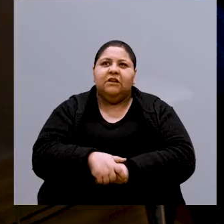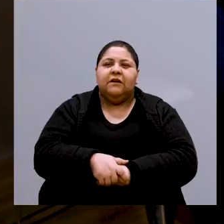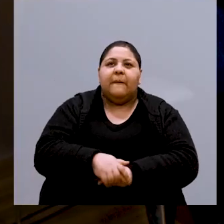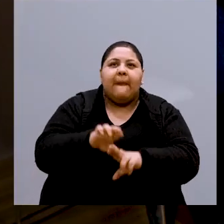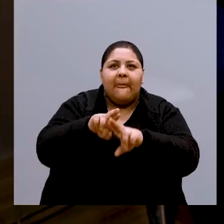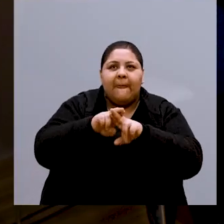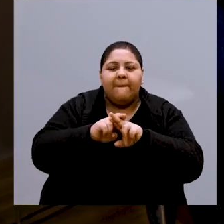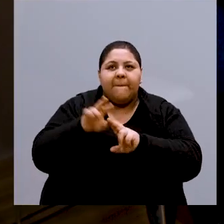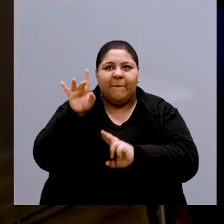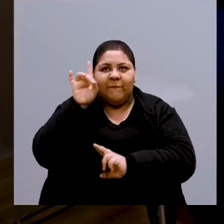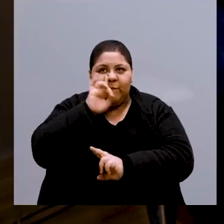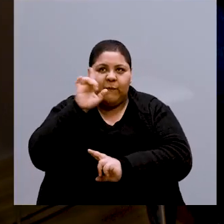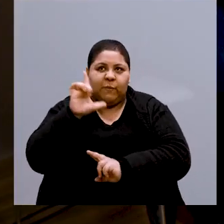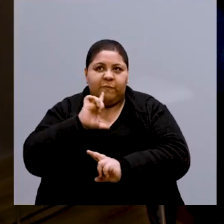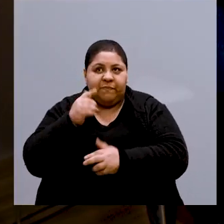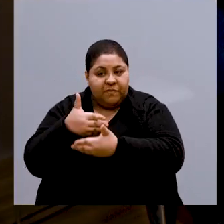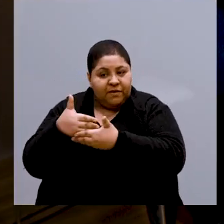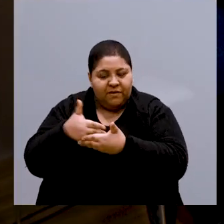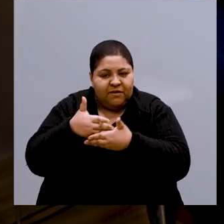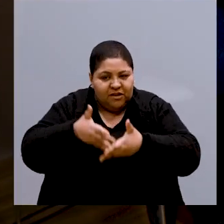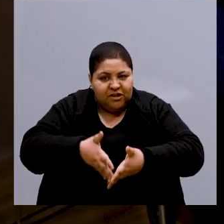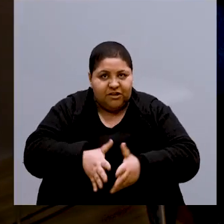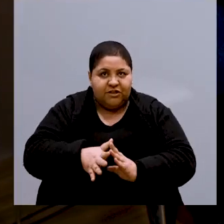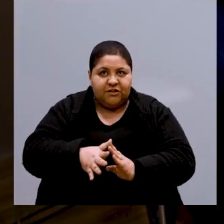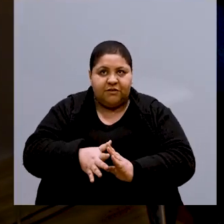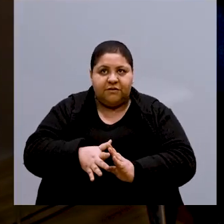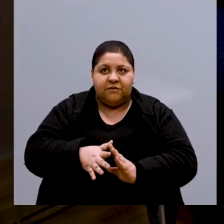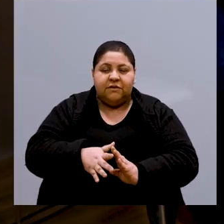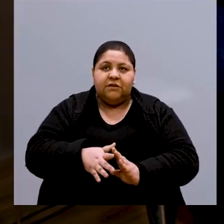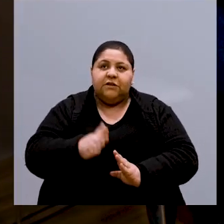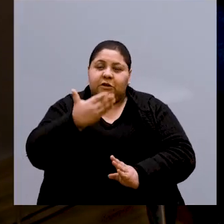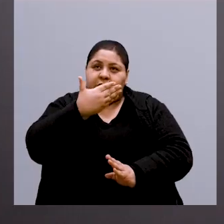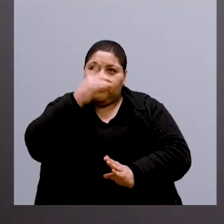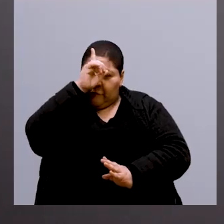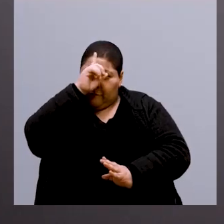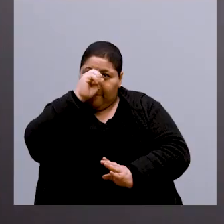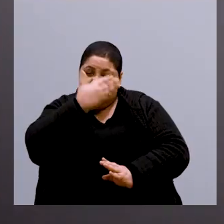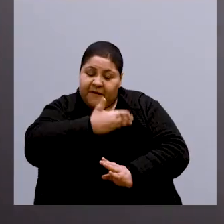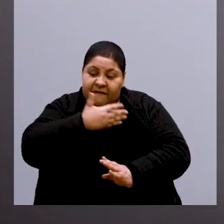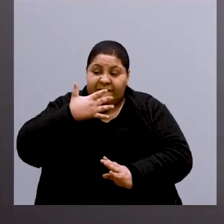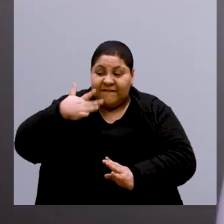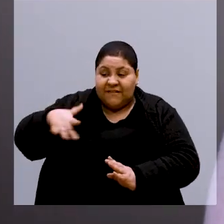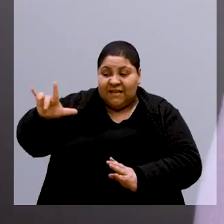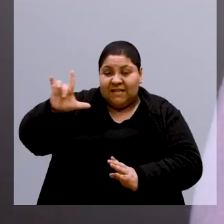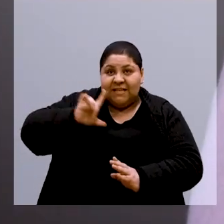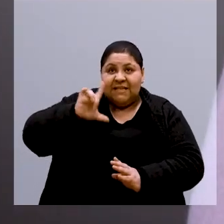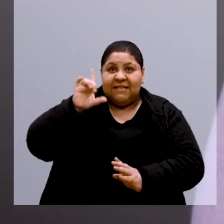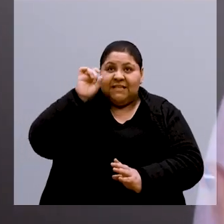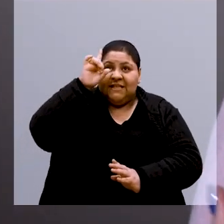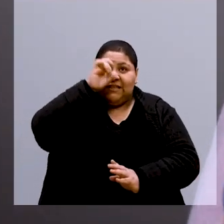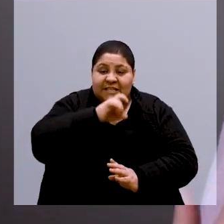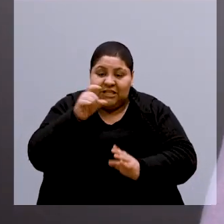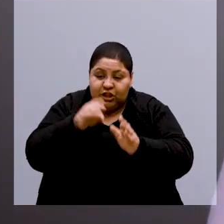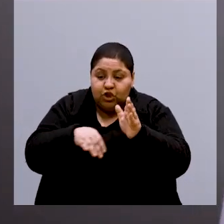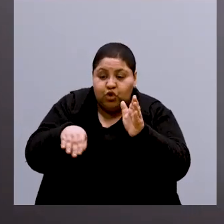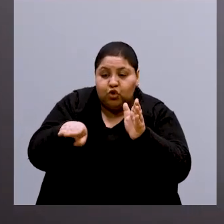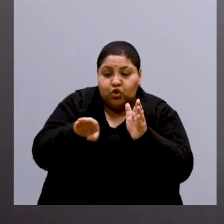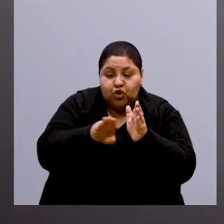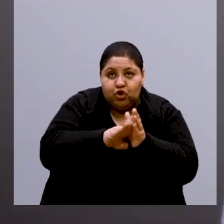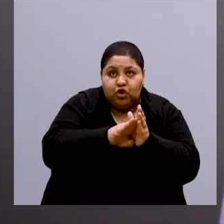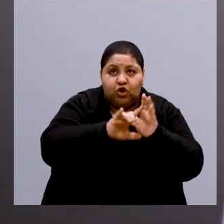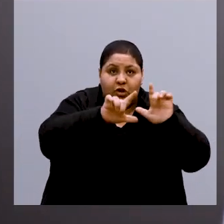dizer que por isso que as mães que têm os seus bebês e nascem em hospitais amigos da criança, essa dificuldade mais